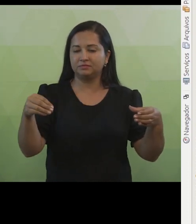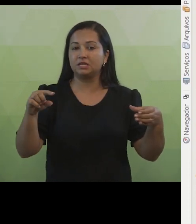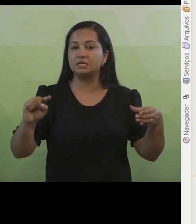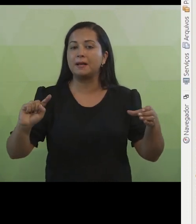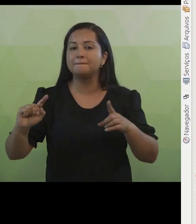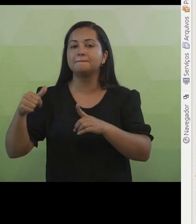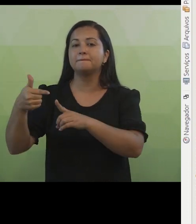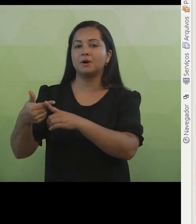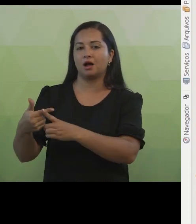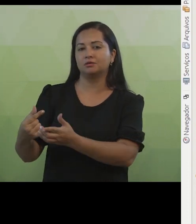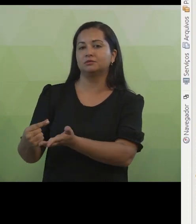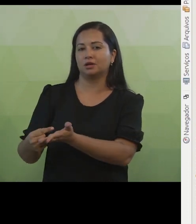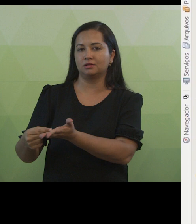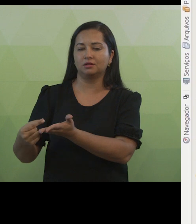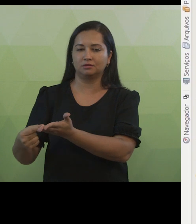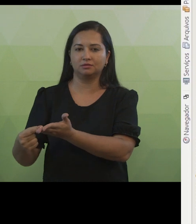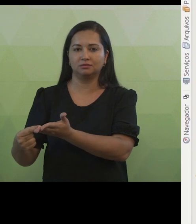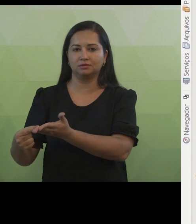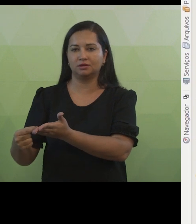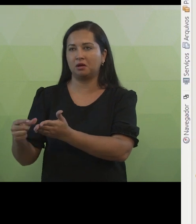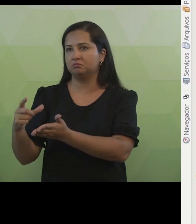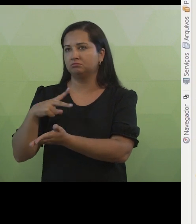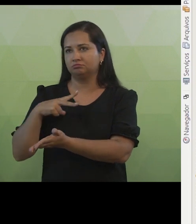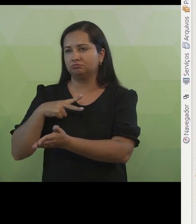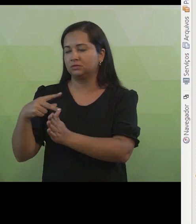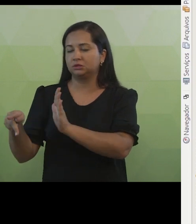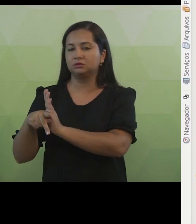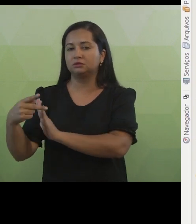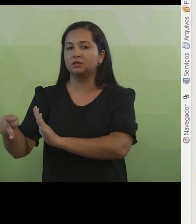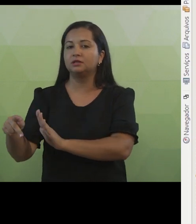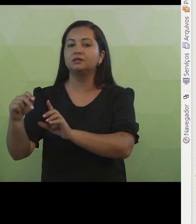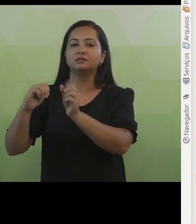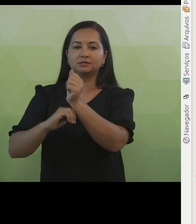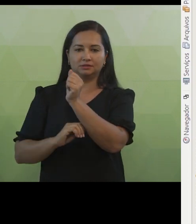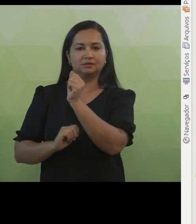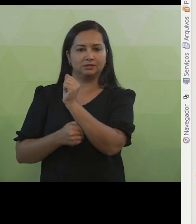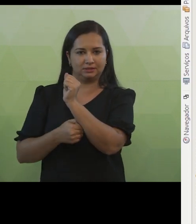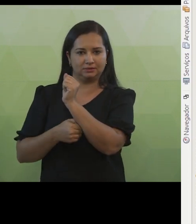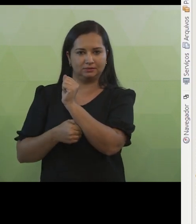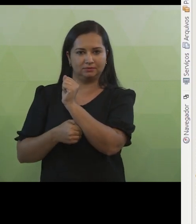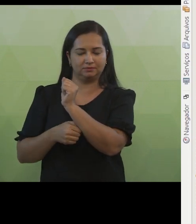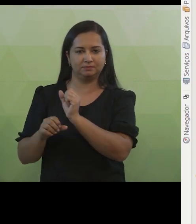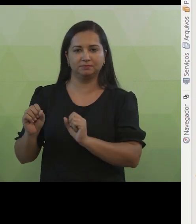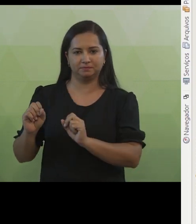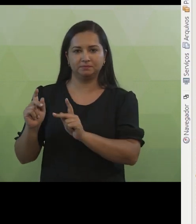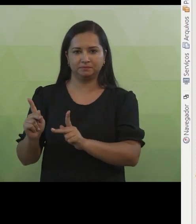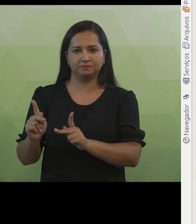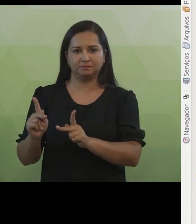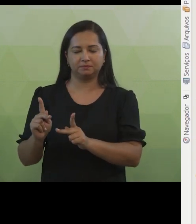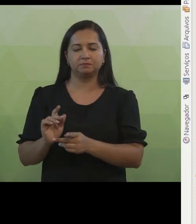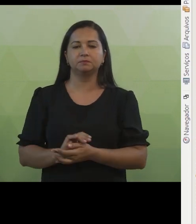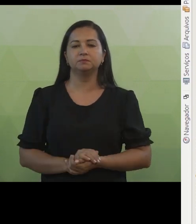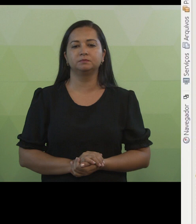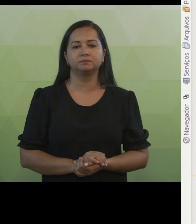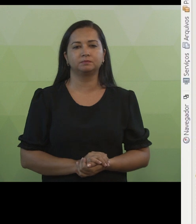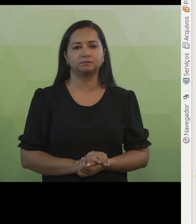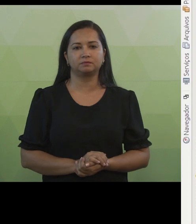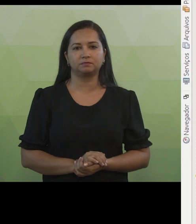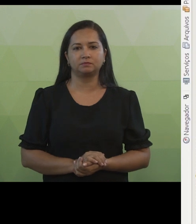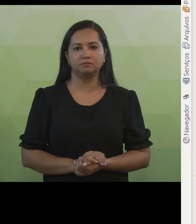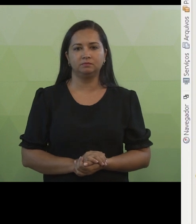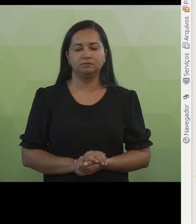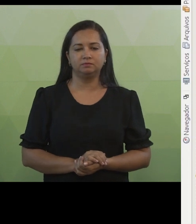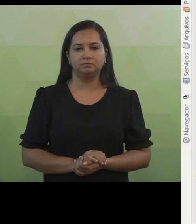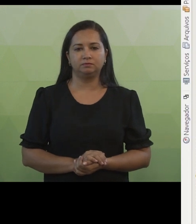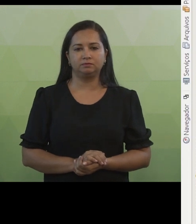agora na classe gerente, que tem o seu atributo específico senha e seu método específico também autentica.